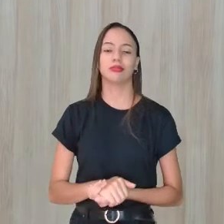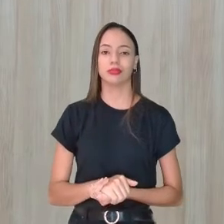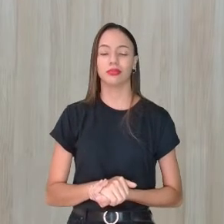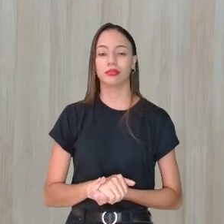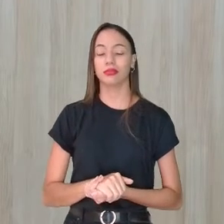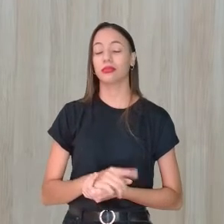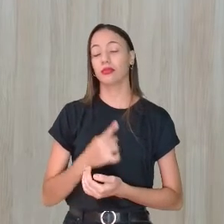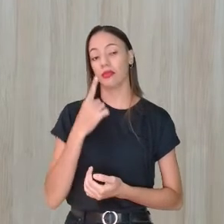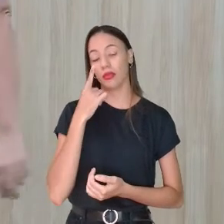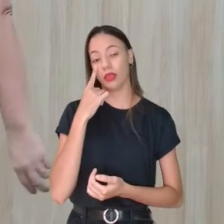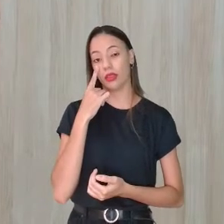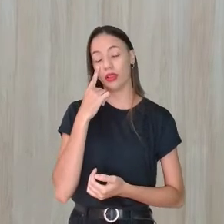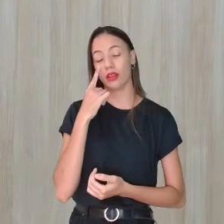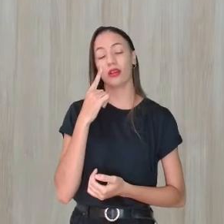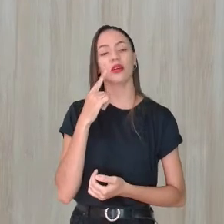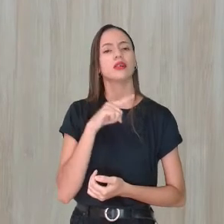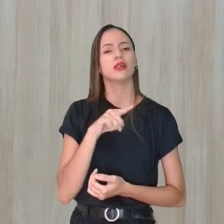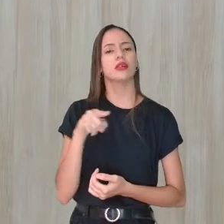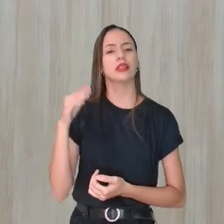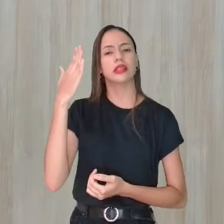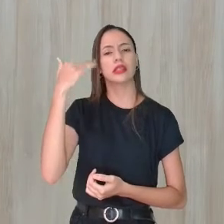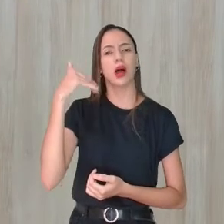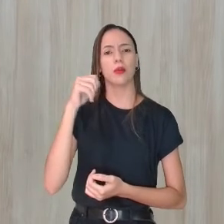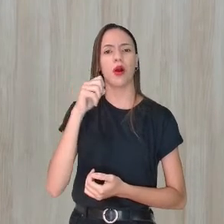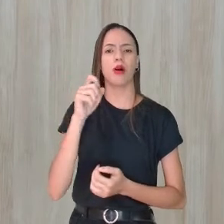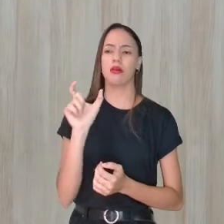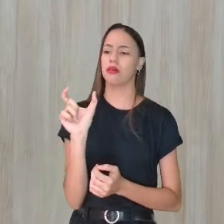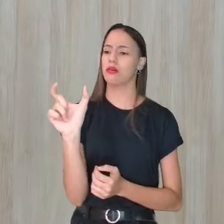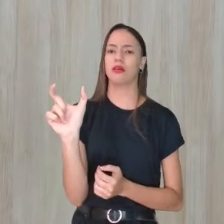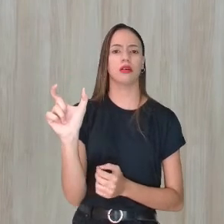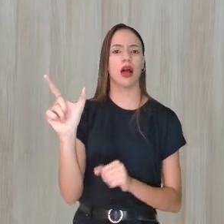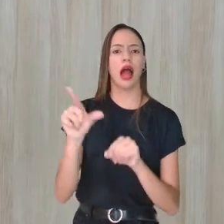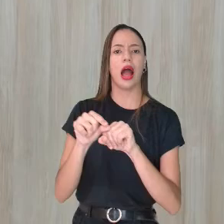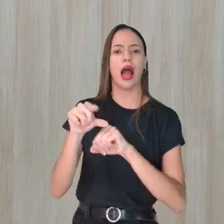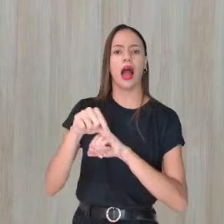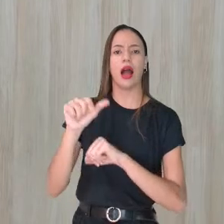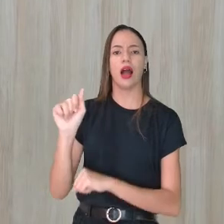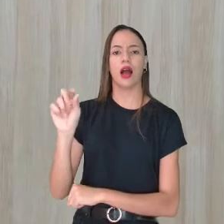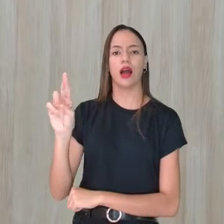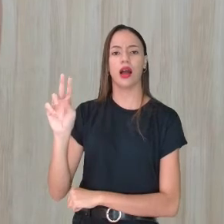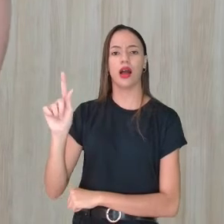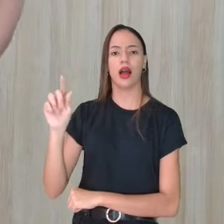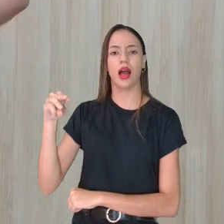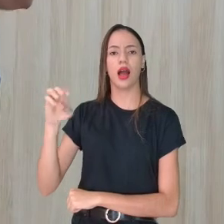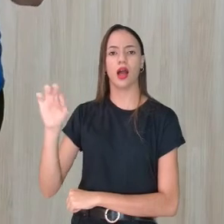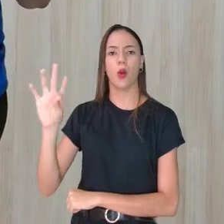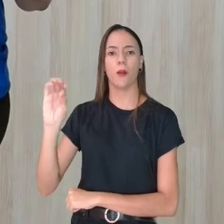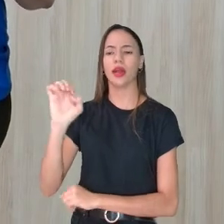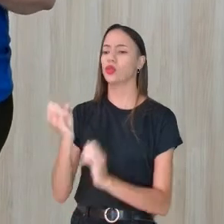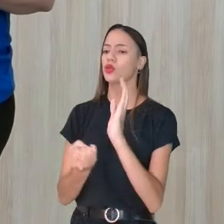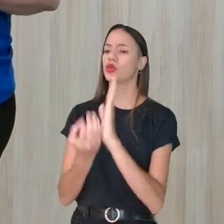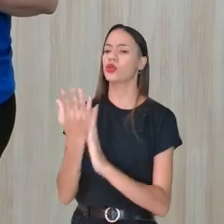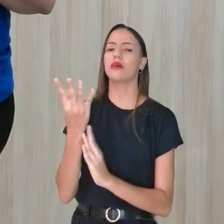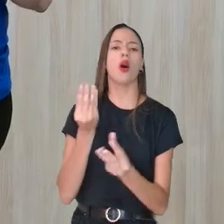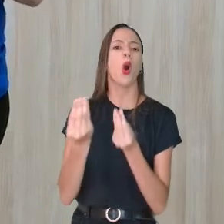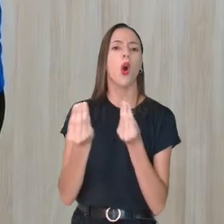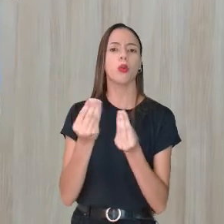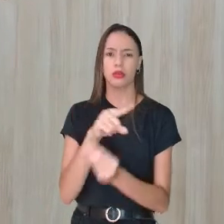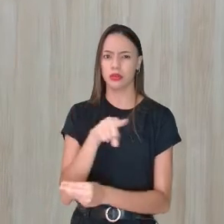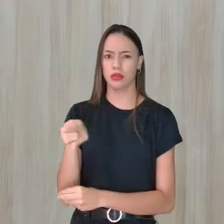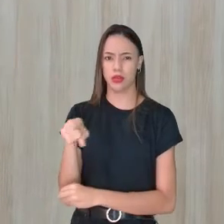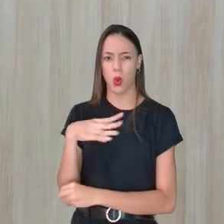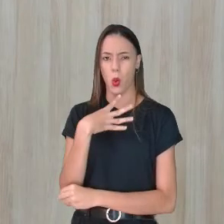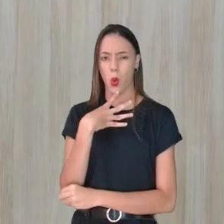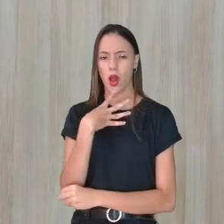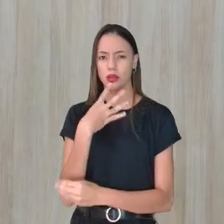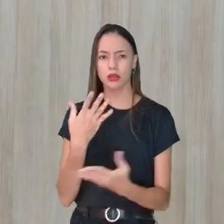Então, vocês sabem a origem da palavra argumento? E aí, já ouviram falar sobre